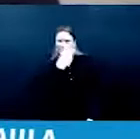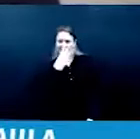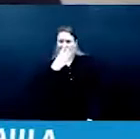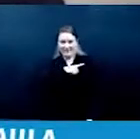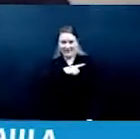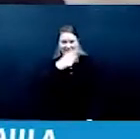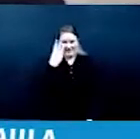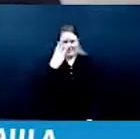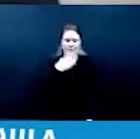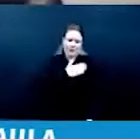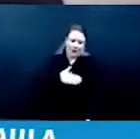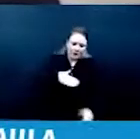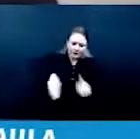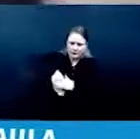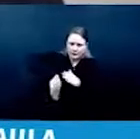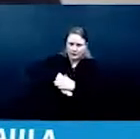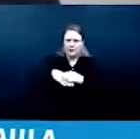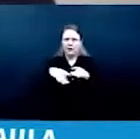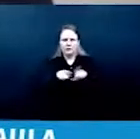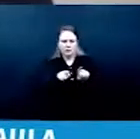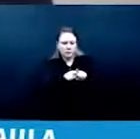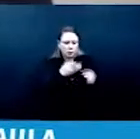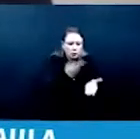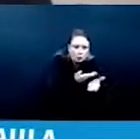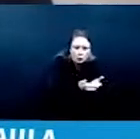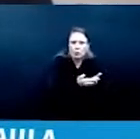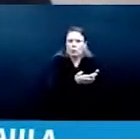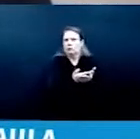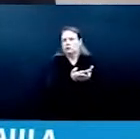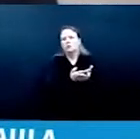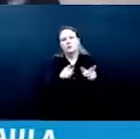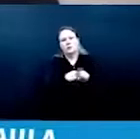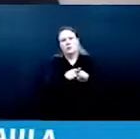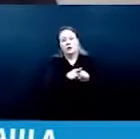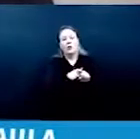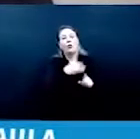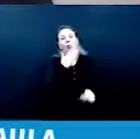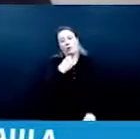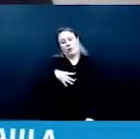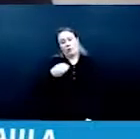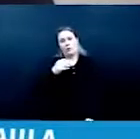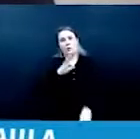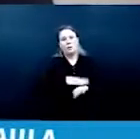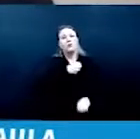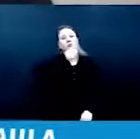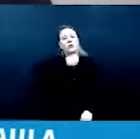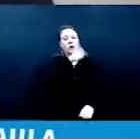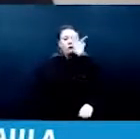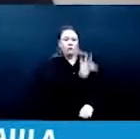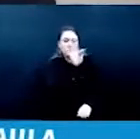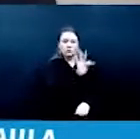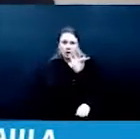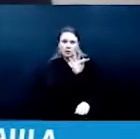de futebol, que estudam, o meu mais velho já está na faculdade, já fazendo administração, mas eu tenho um de 15, o